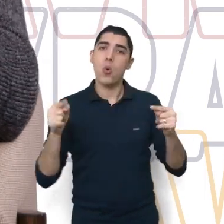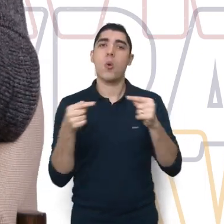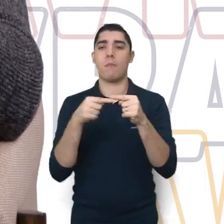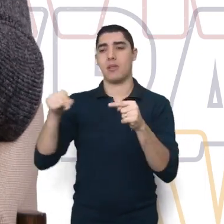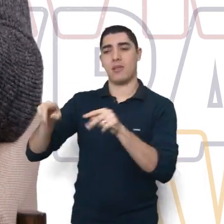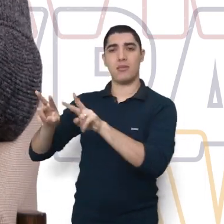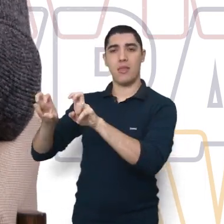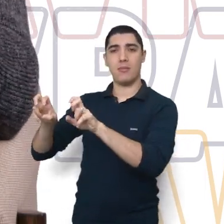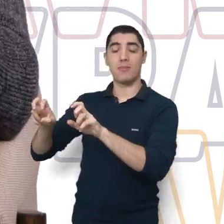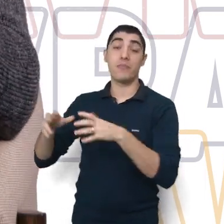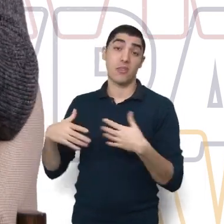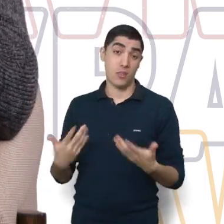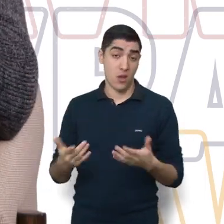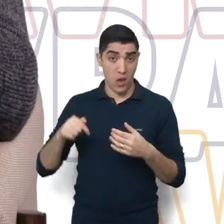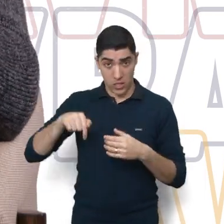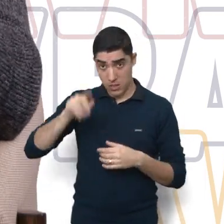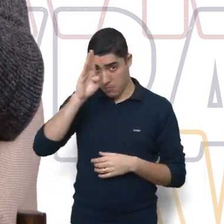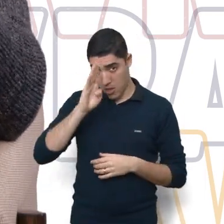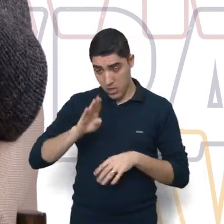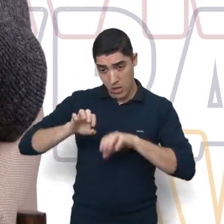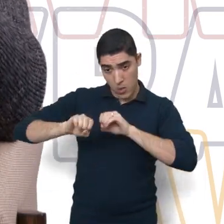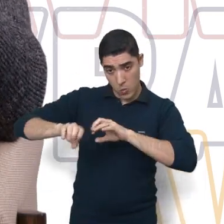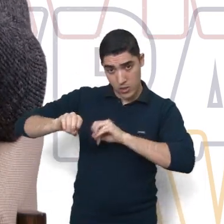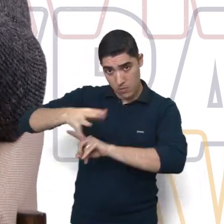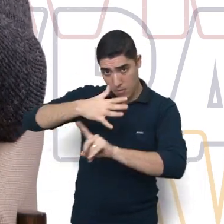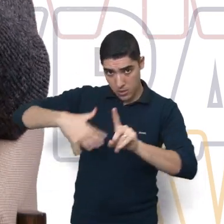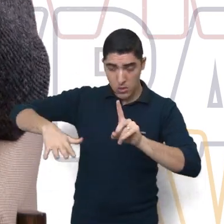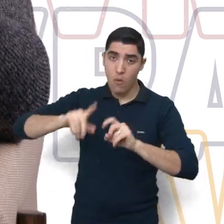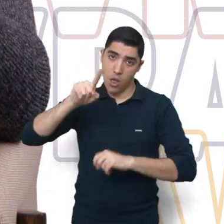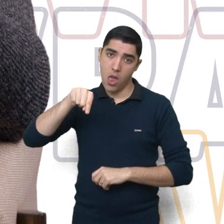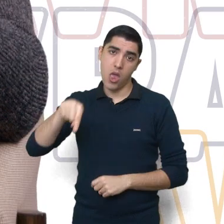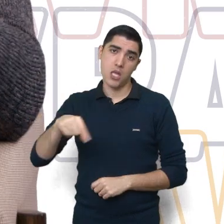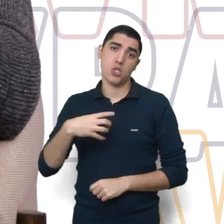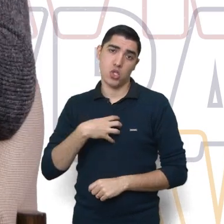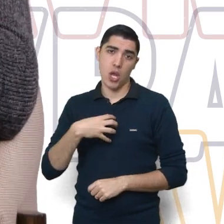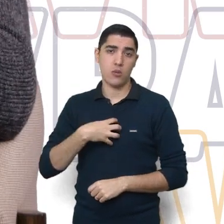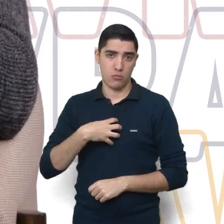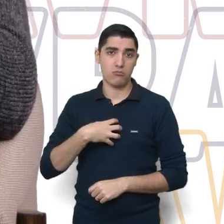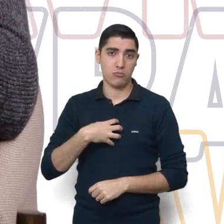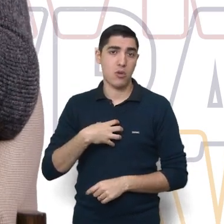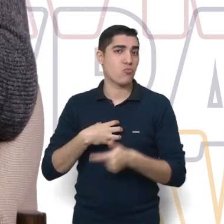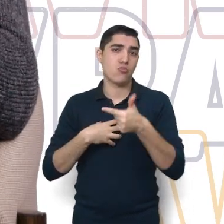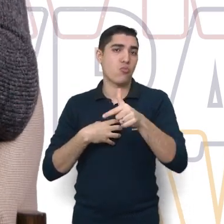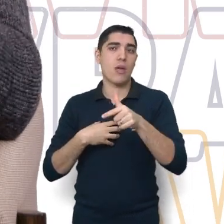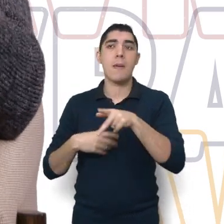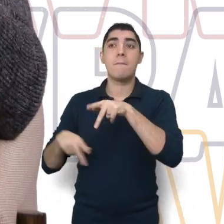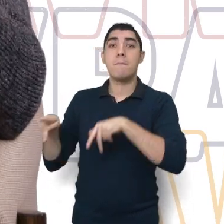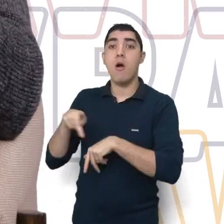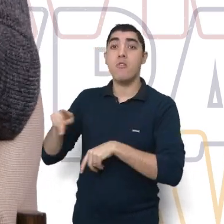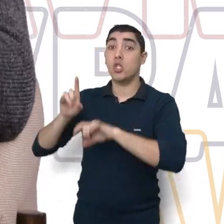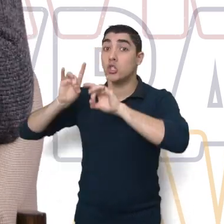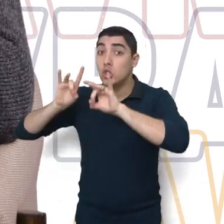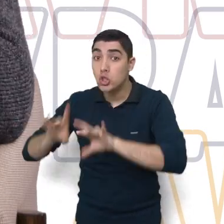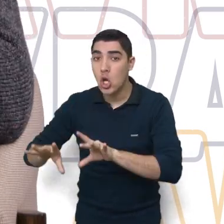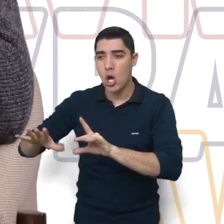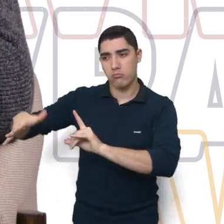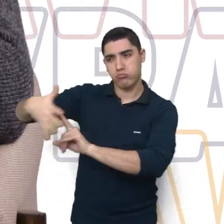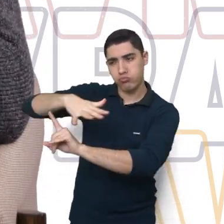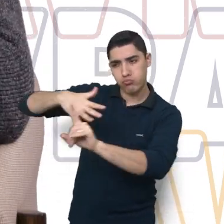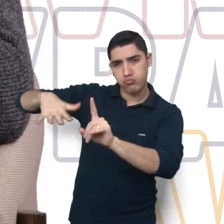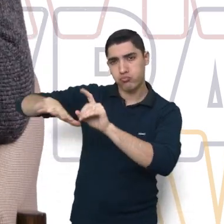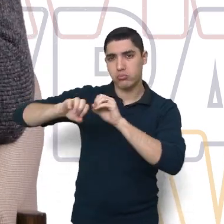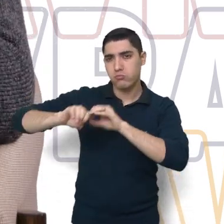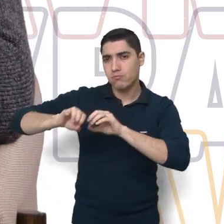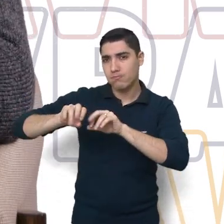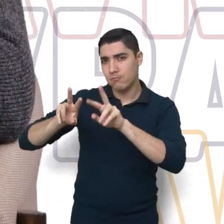a educação ambiental no Brasil ela ela tem esse formato a gente não tem um educador ambiental no sentido do profissional